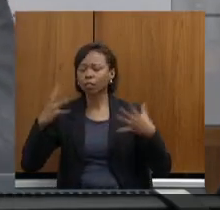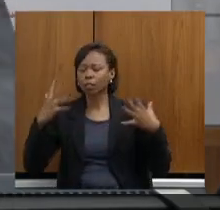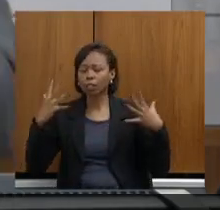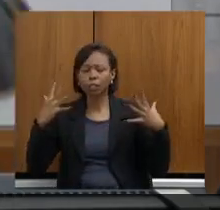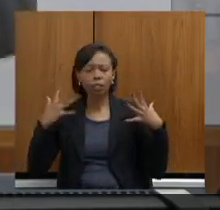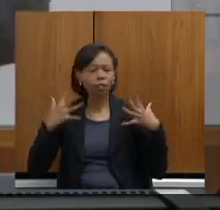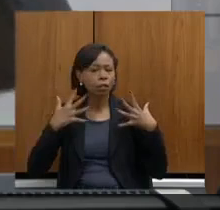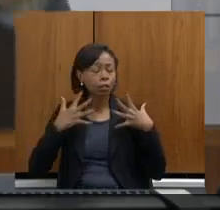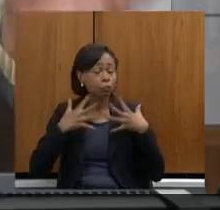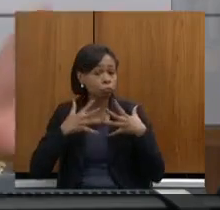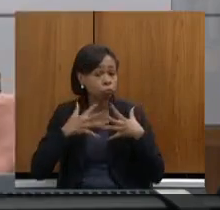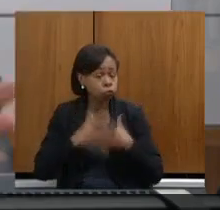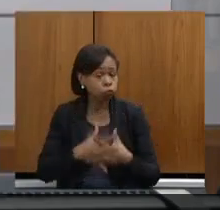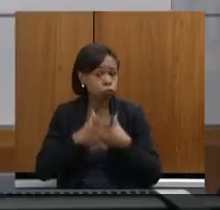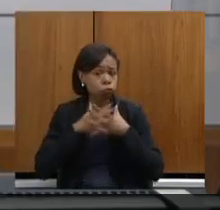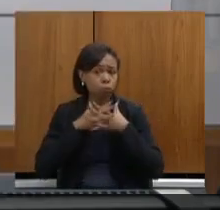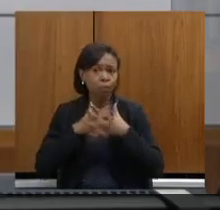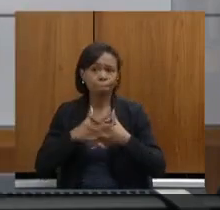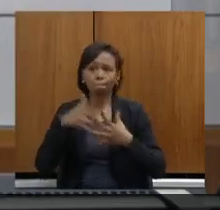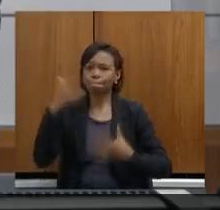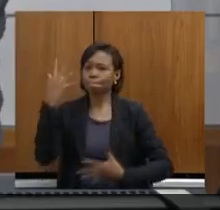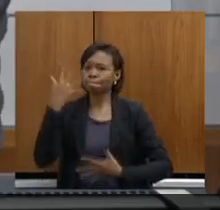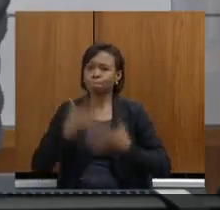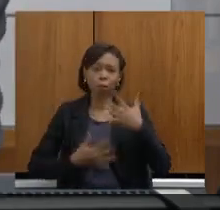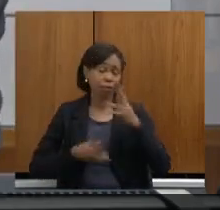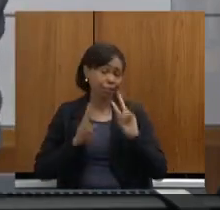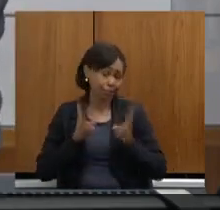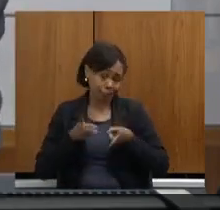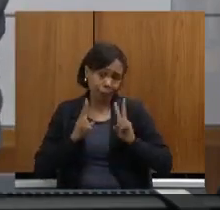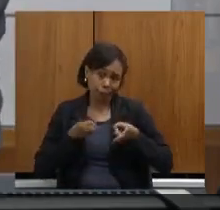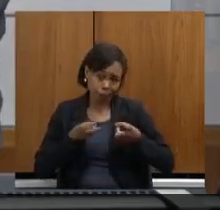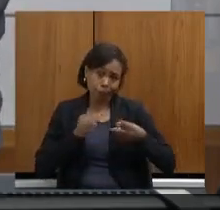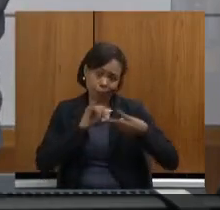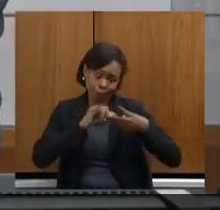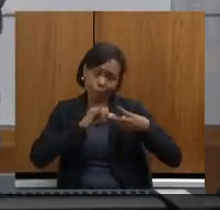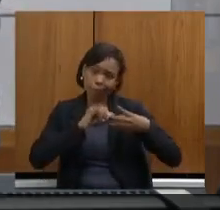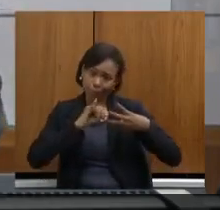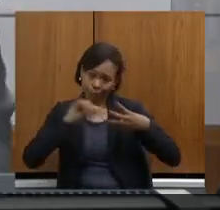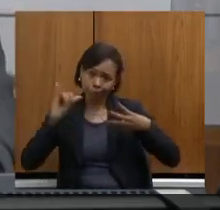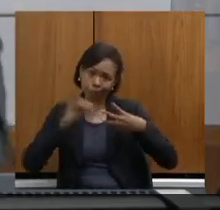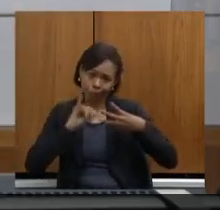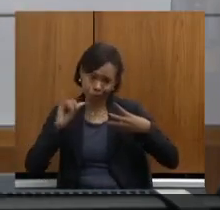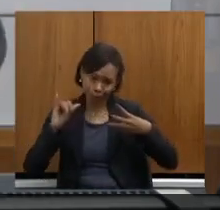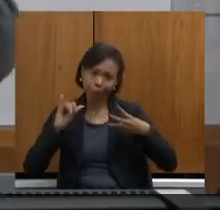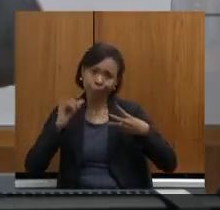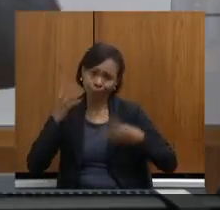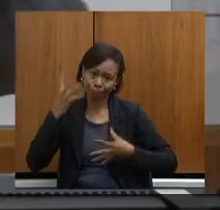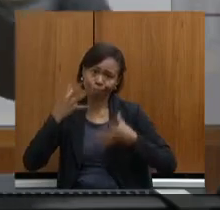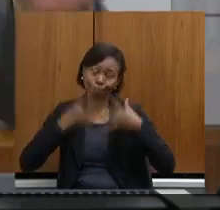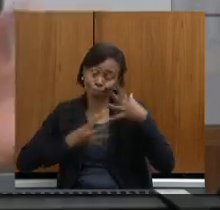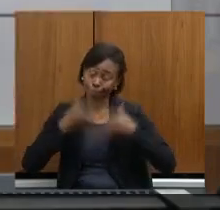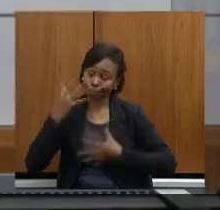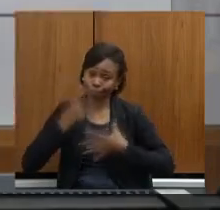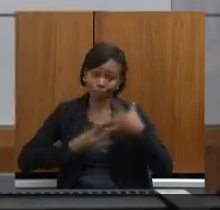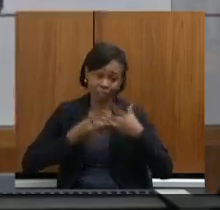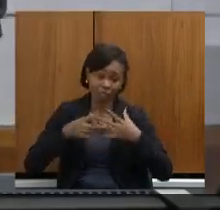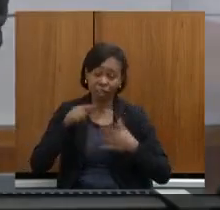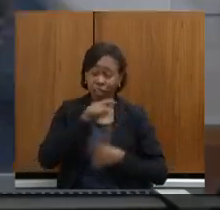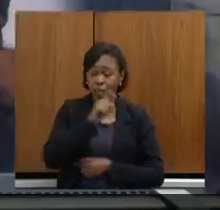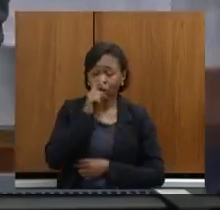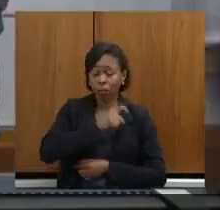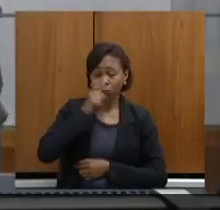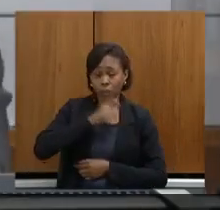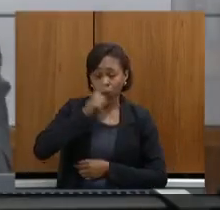todo fez uma confusão como é do costume da Cemig né Pensa que ela me